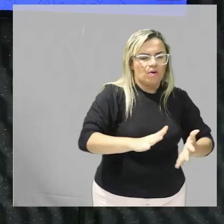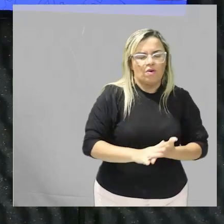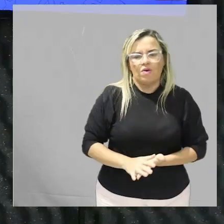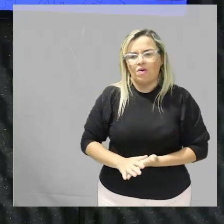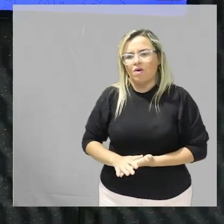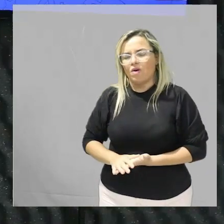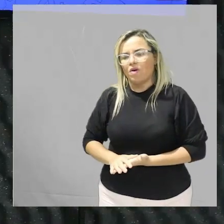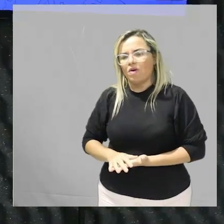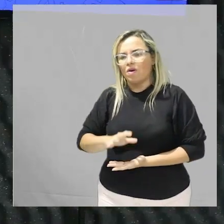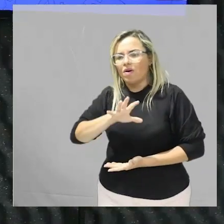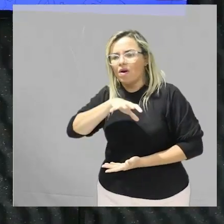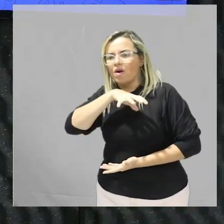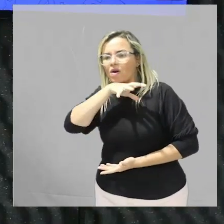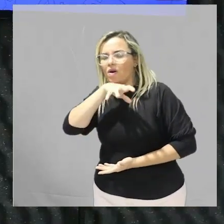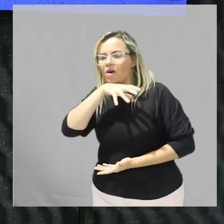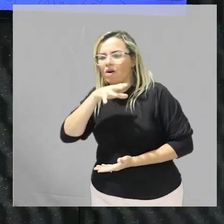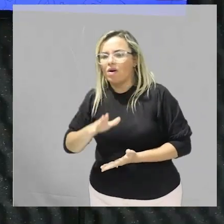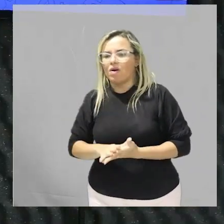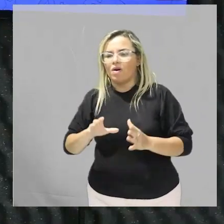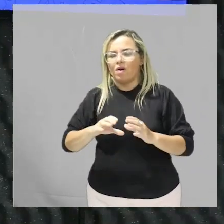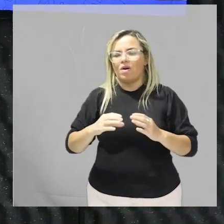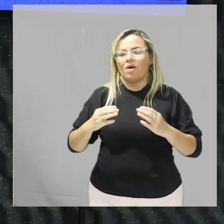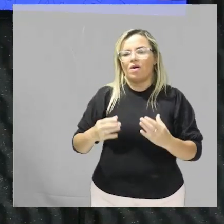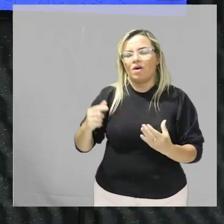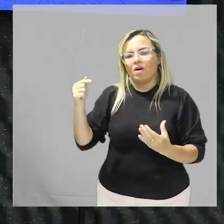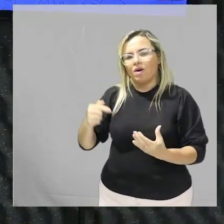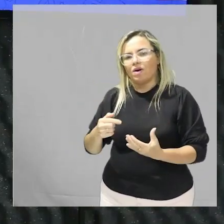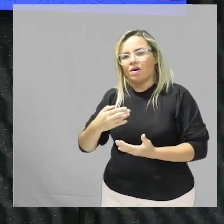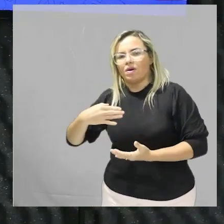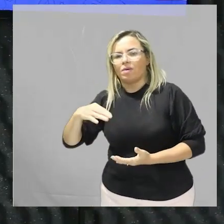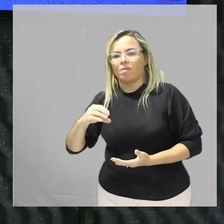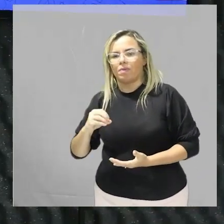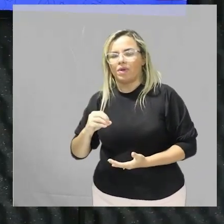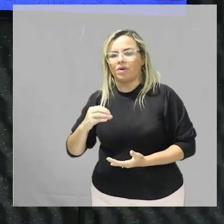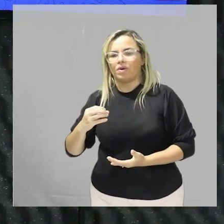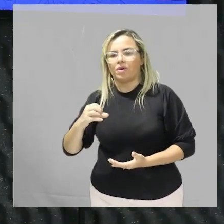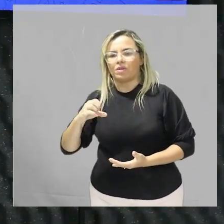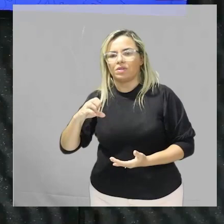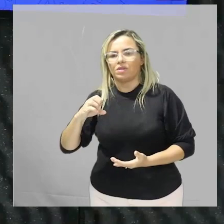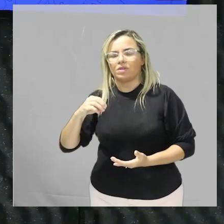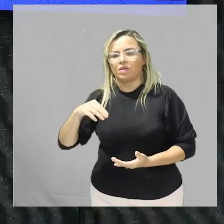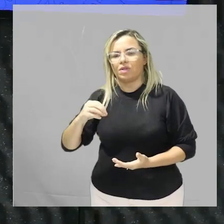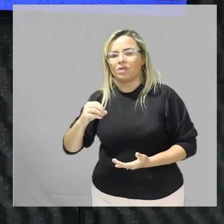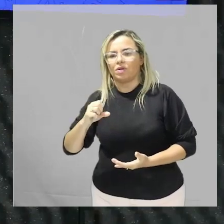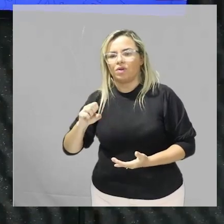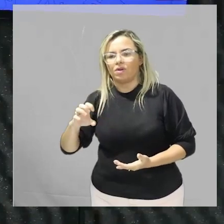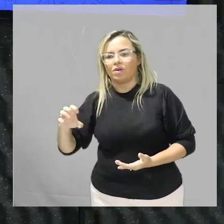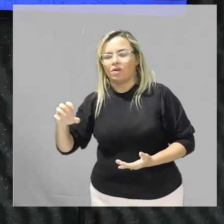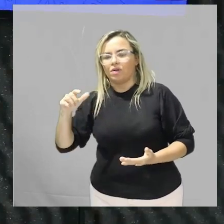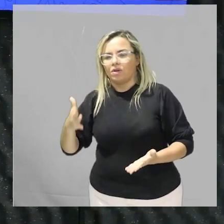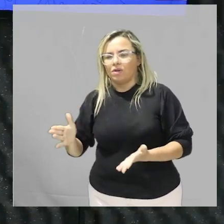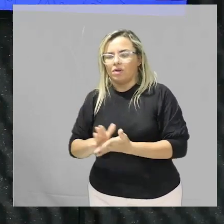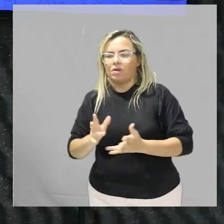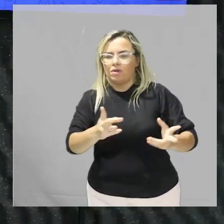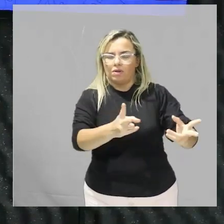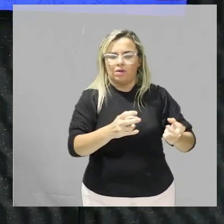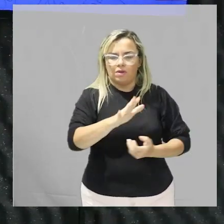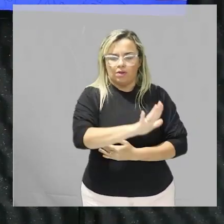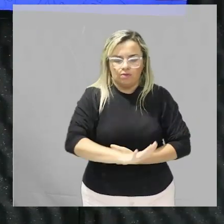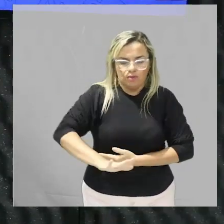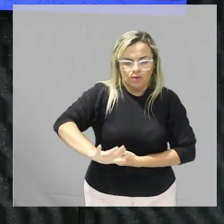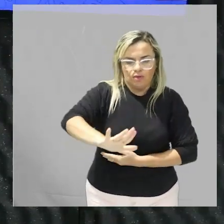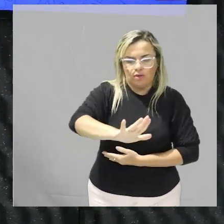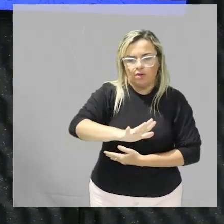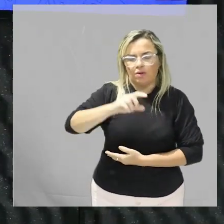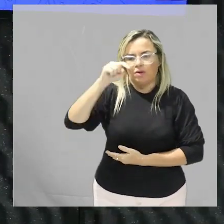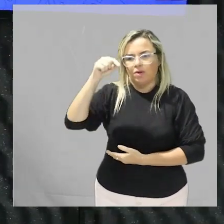uma comunidade, né, que a gente chama de biocenose. E percebam que os seres vivos dessa área, eles